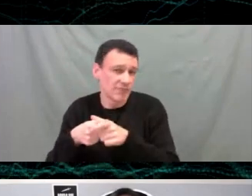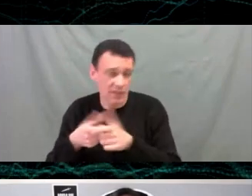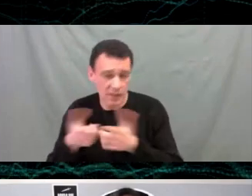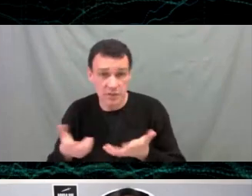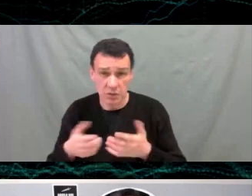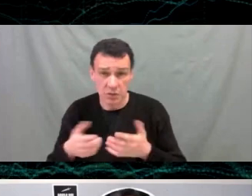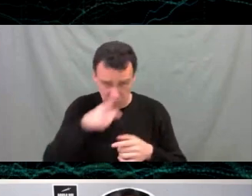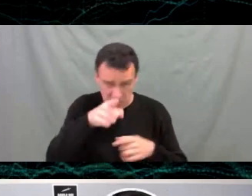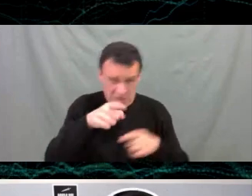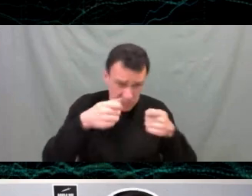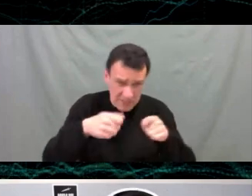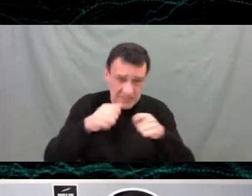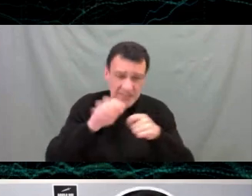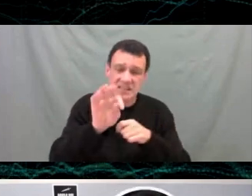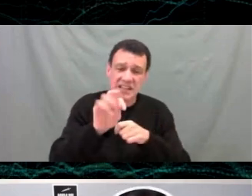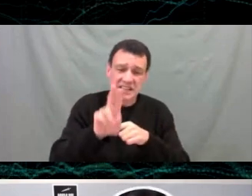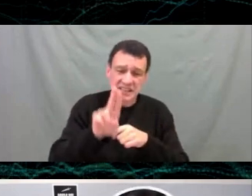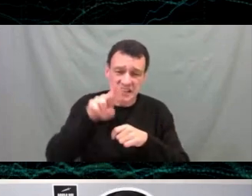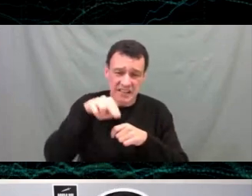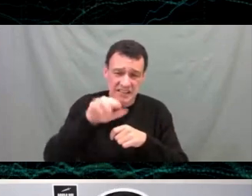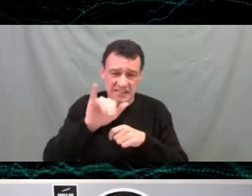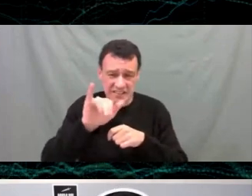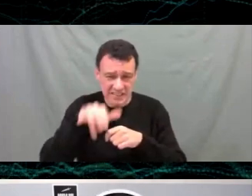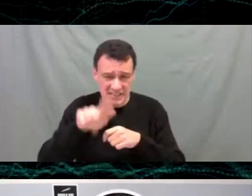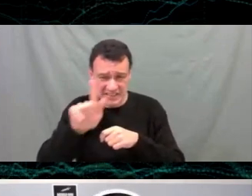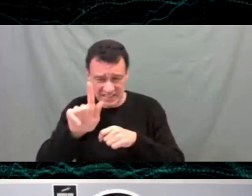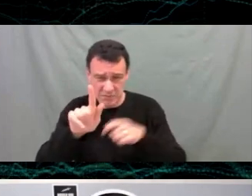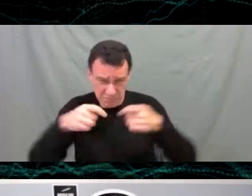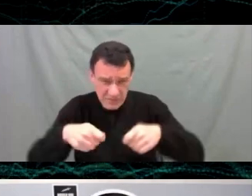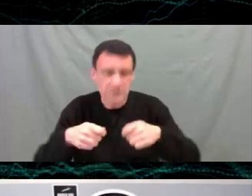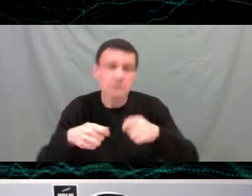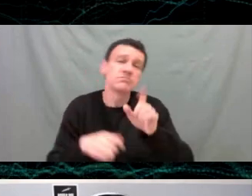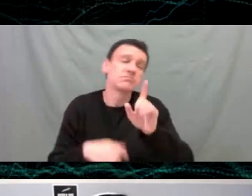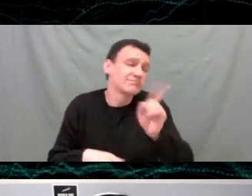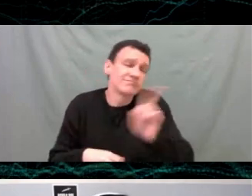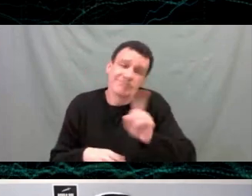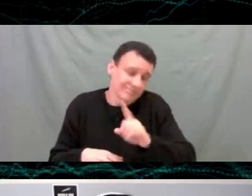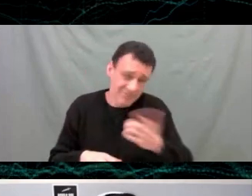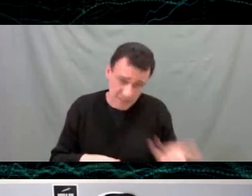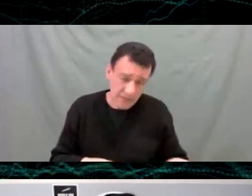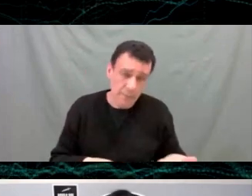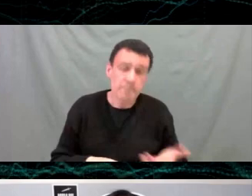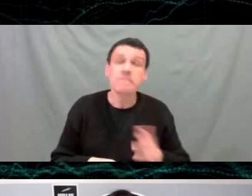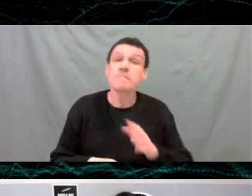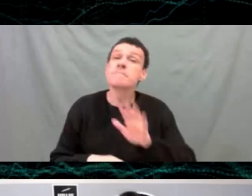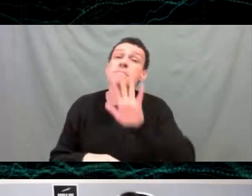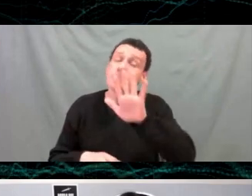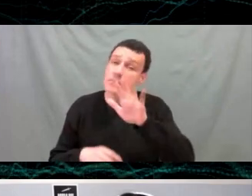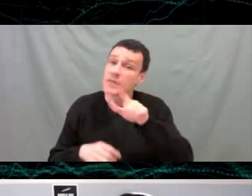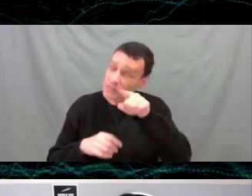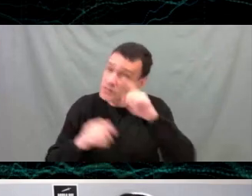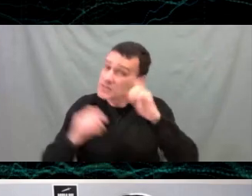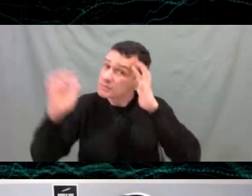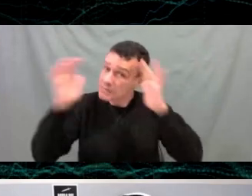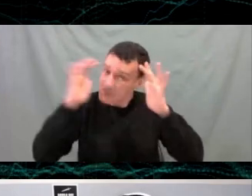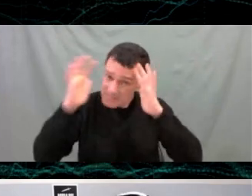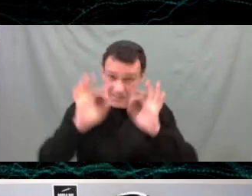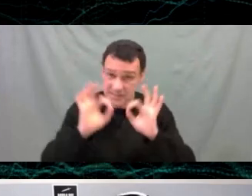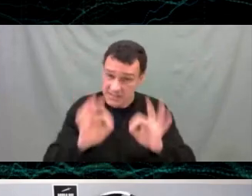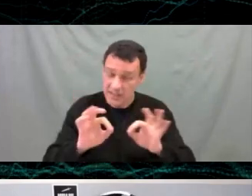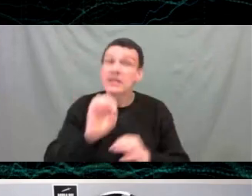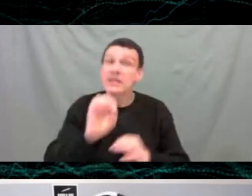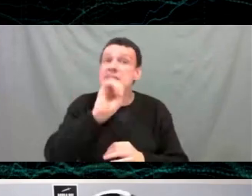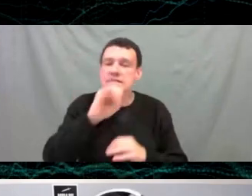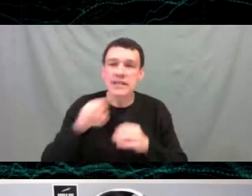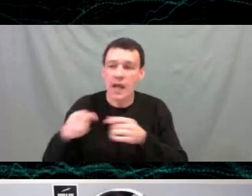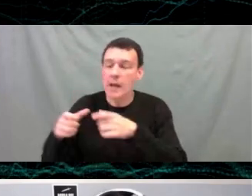esse banco, mas é notório que você precisa pensar em como vai se comportar o seu banco, como que vai ser a saúde dele se isso crescer,